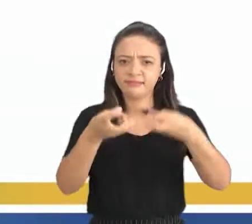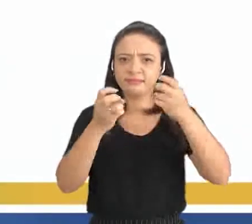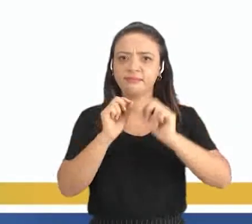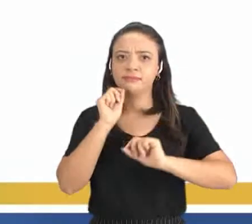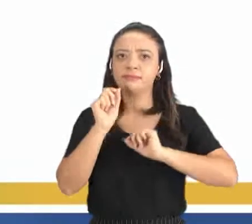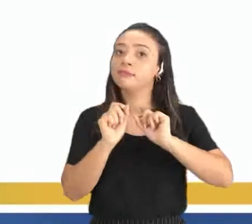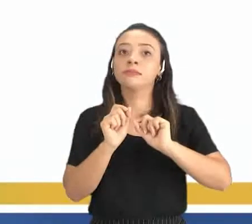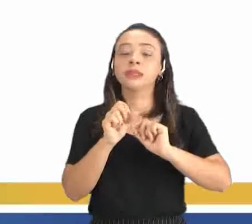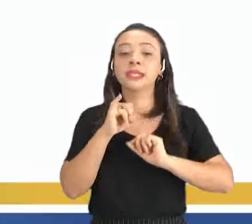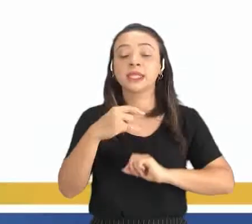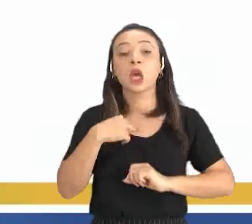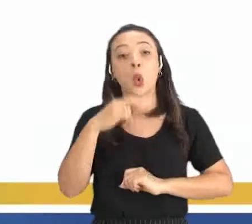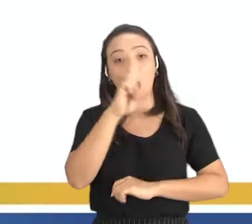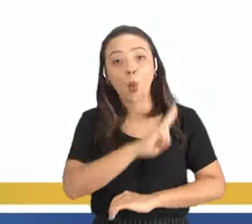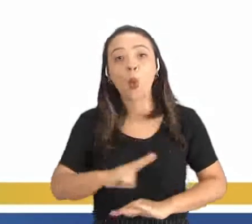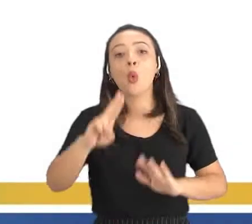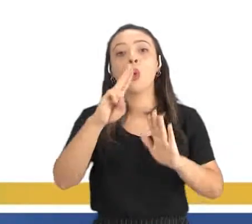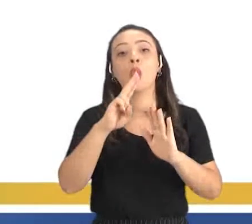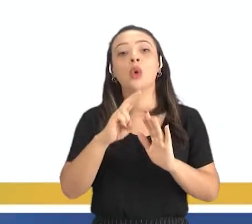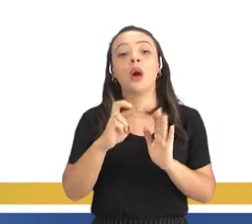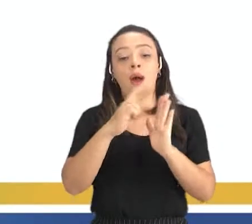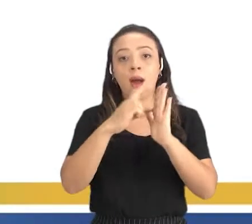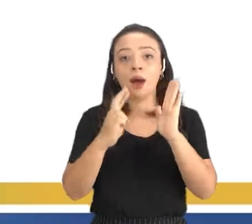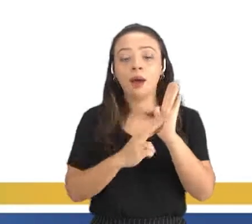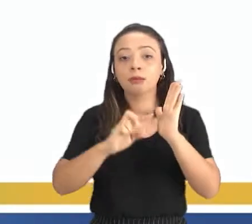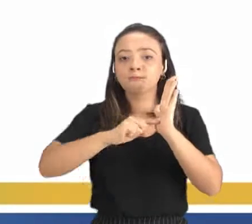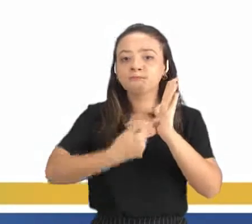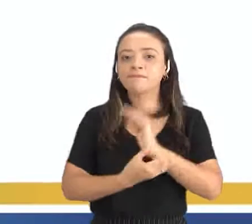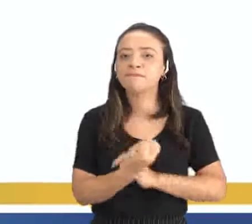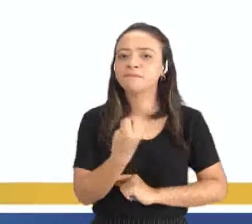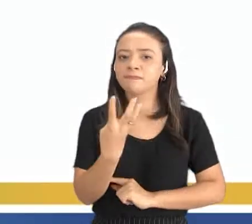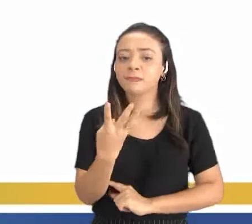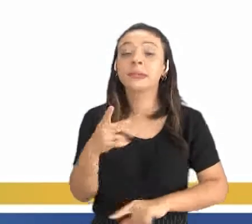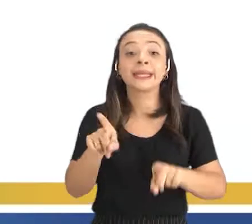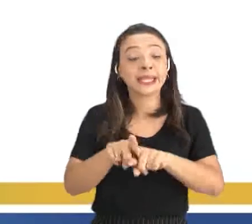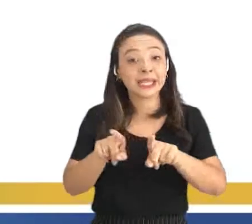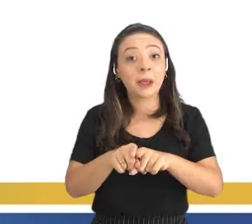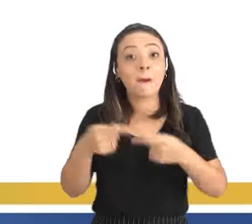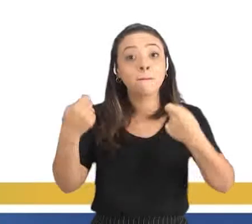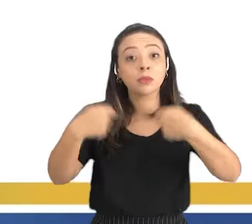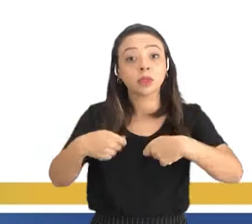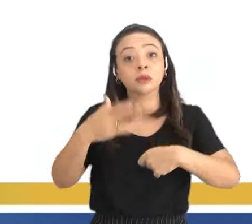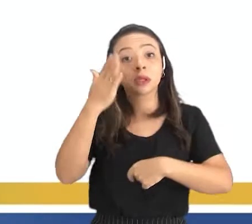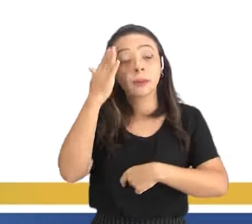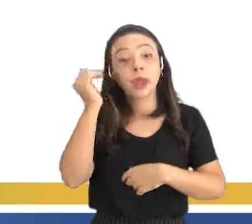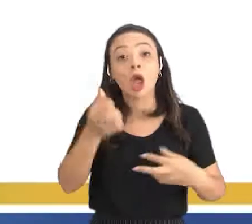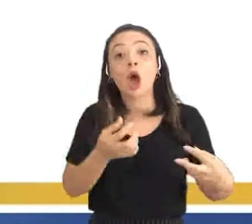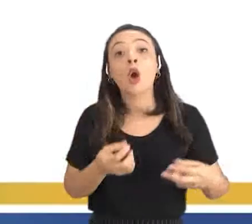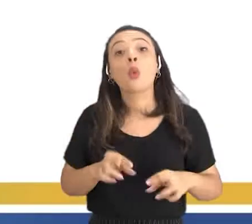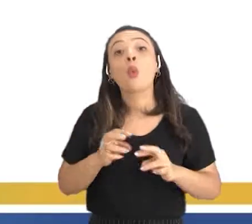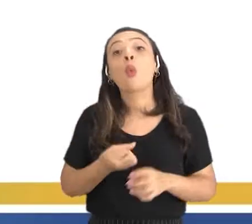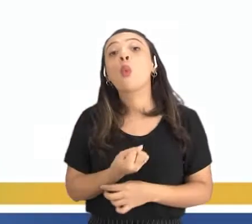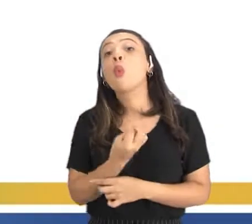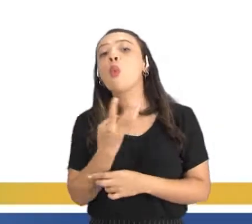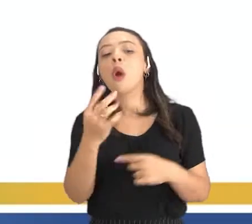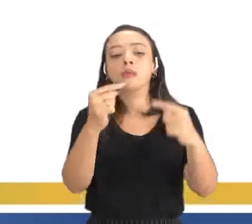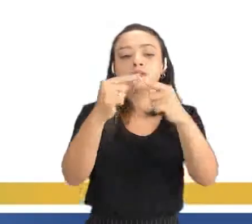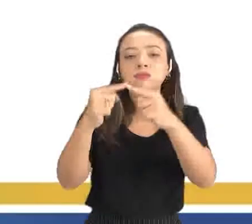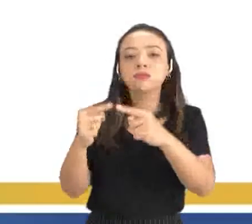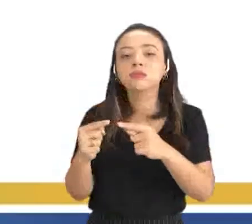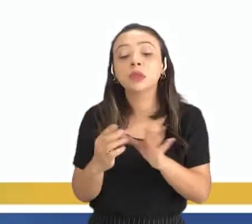observe que ao utilizarmos o princípio multiplicativo da contagem, também foi possível determinar o número de combinações do kit roupa,